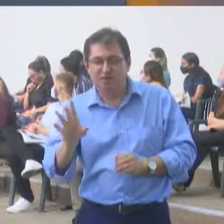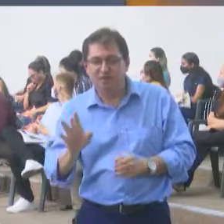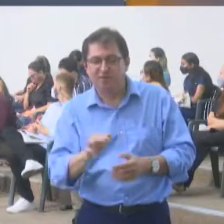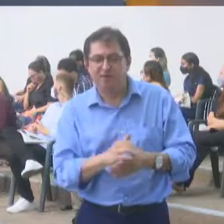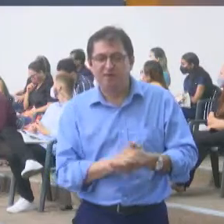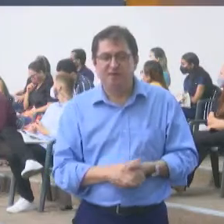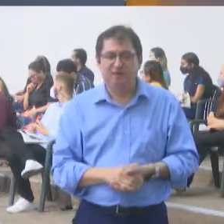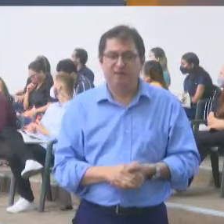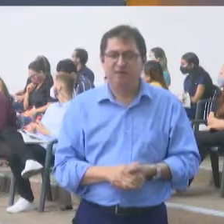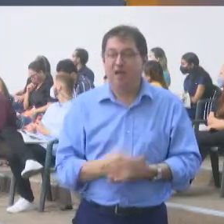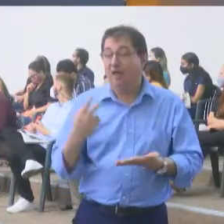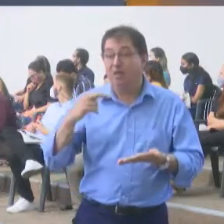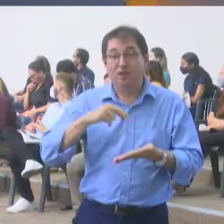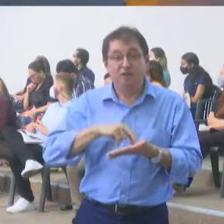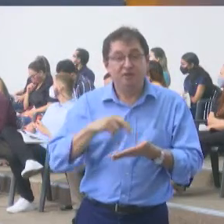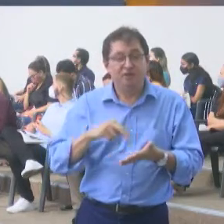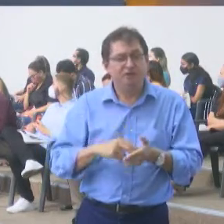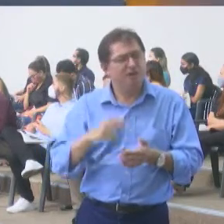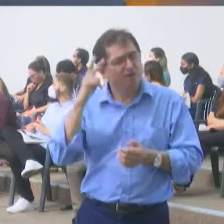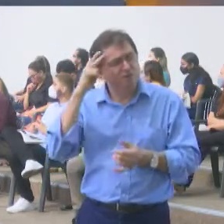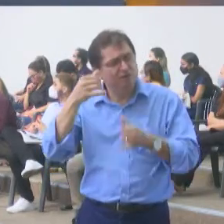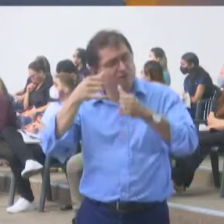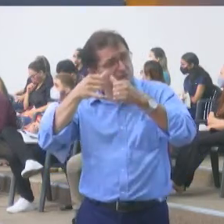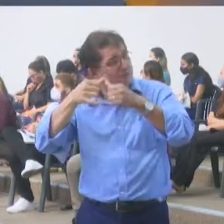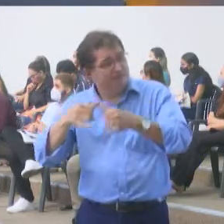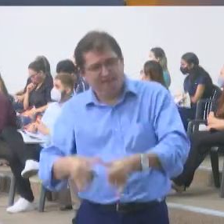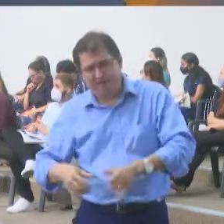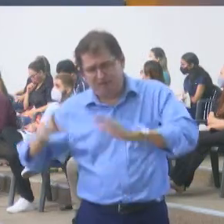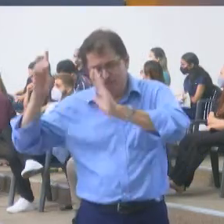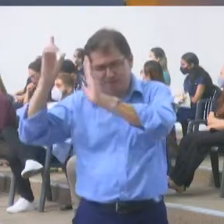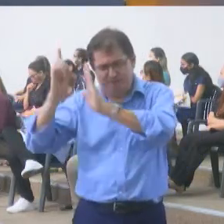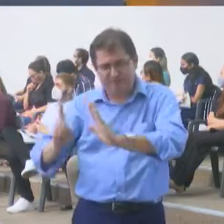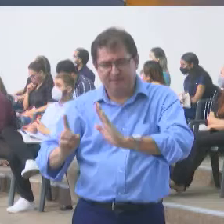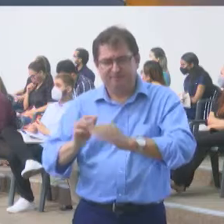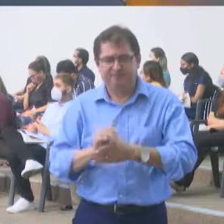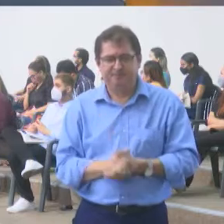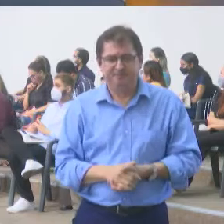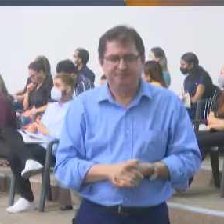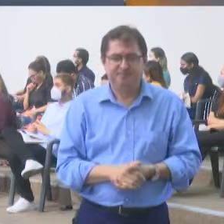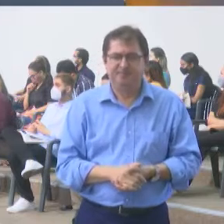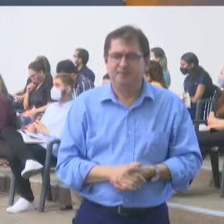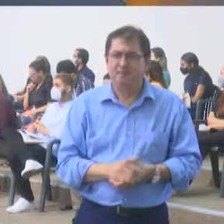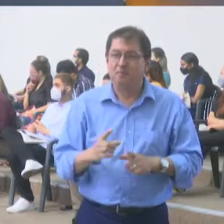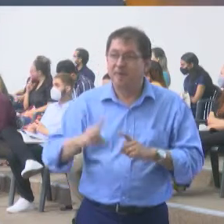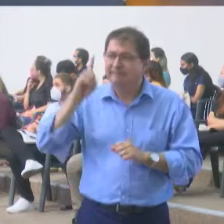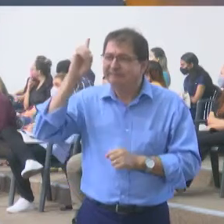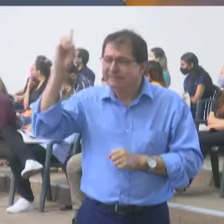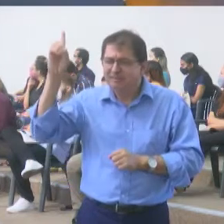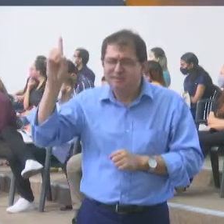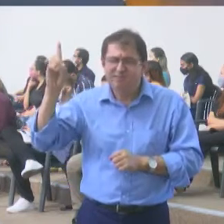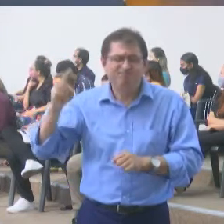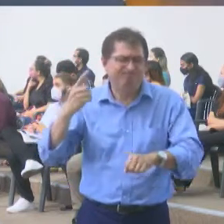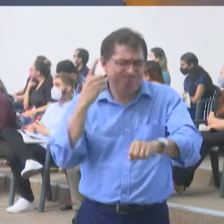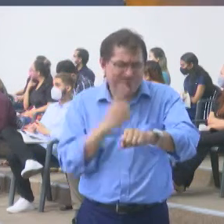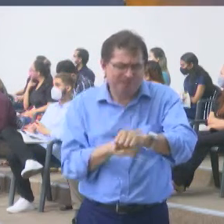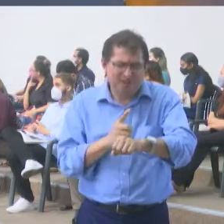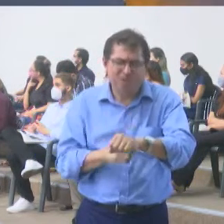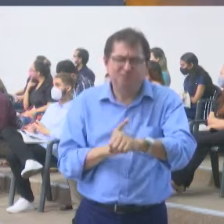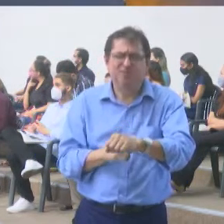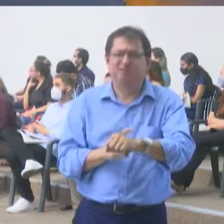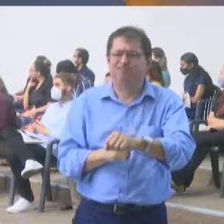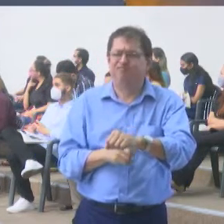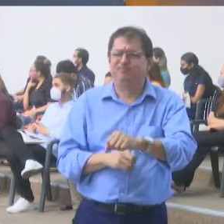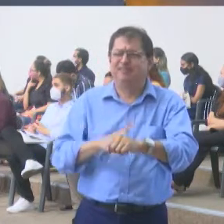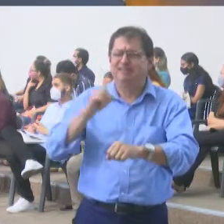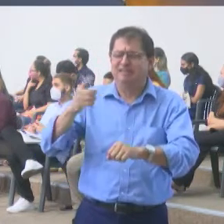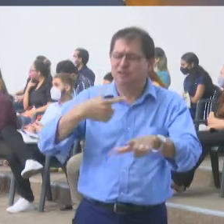Senhor não esteja presente, não esteja agindo. A gente viu que um dos temas desse livro é a providência de Deus. O tempo todo nós estamos vendo Deus trabalhando